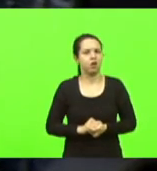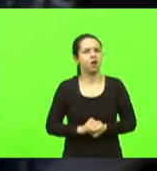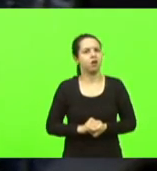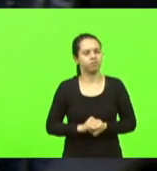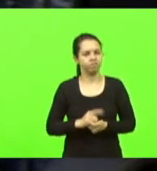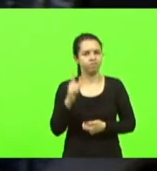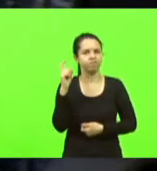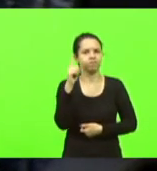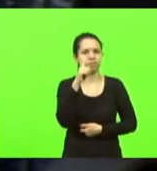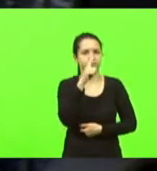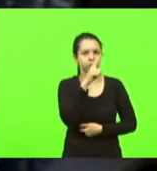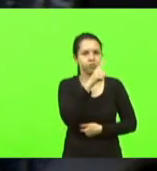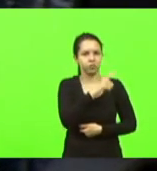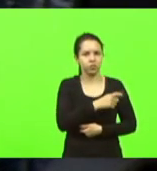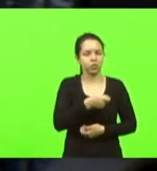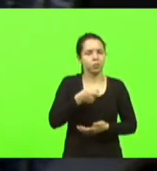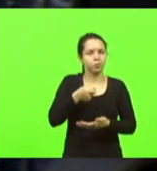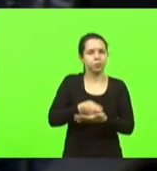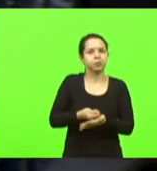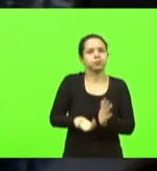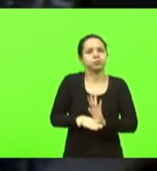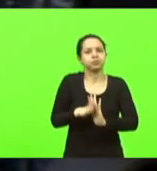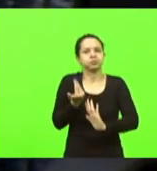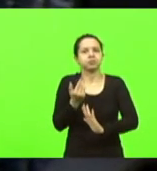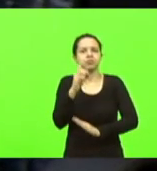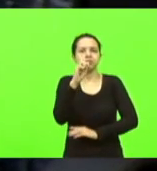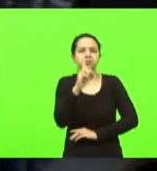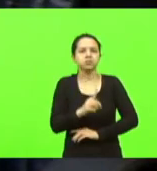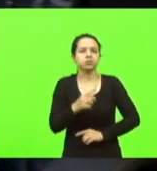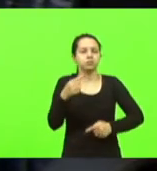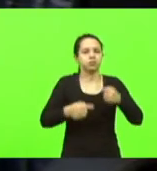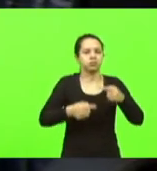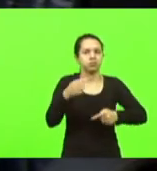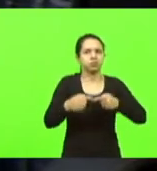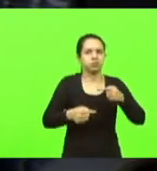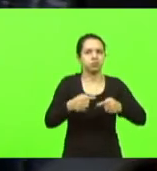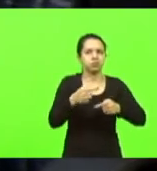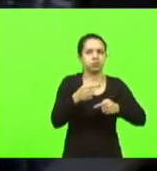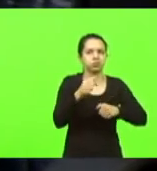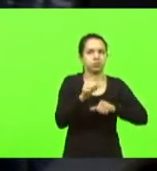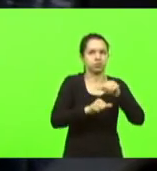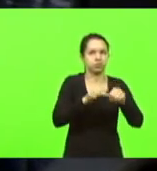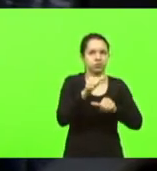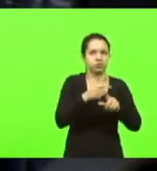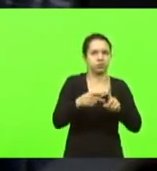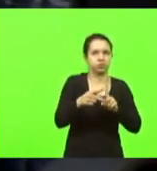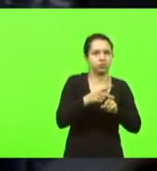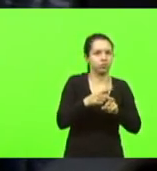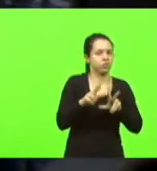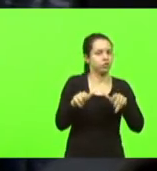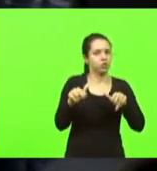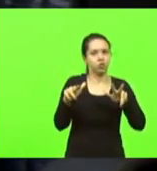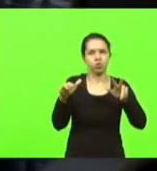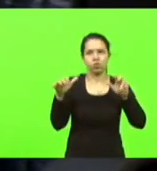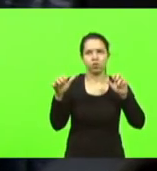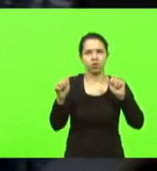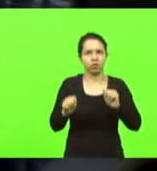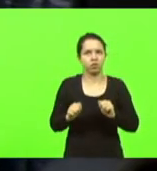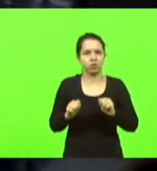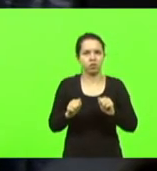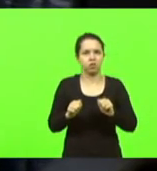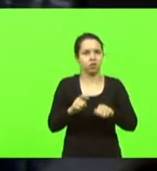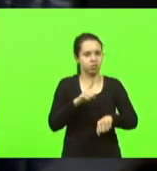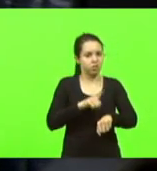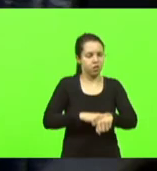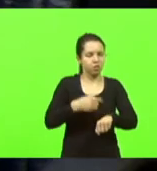a supressão de direitos discutir reforma no eu disse a pouco eu quero repetir nunca vai haver tempo